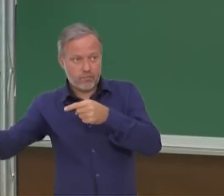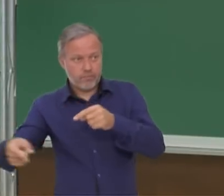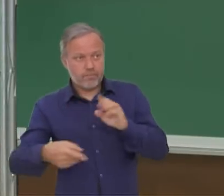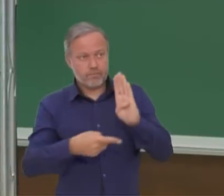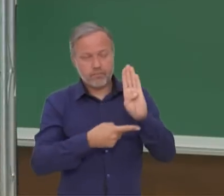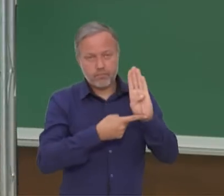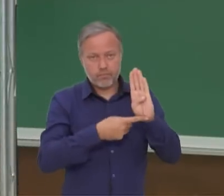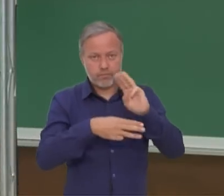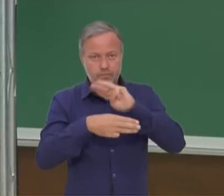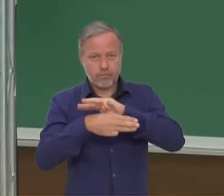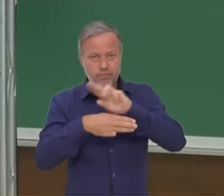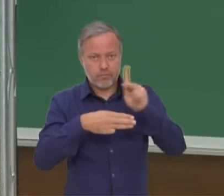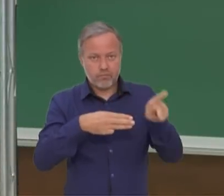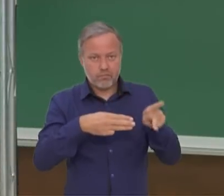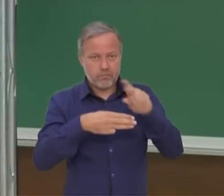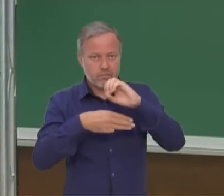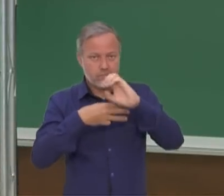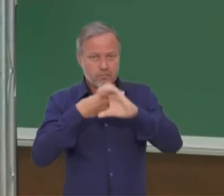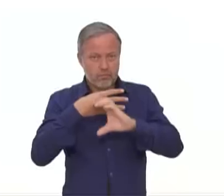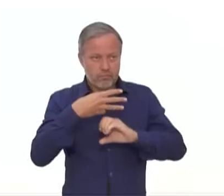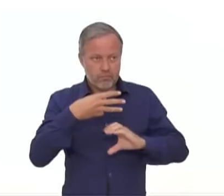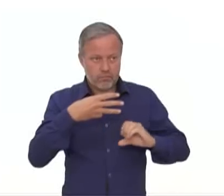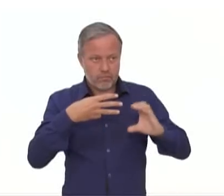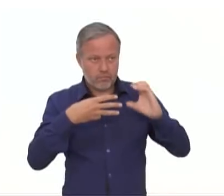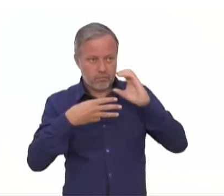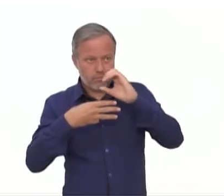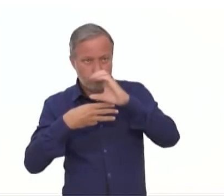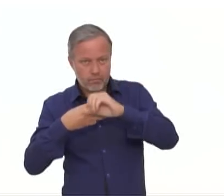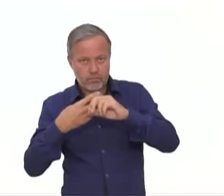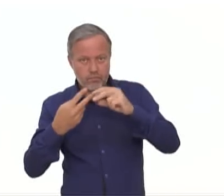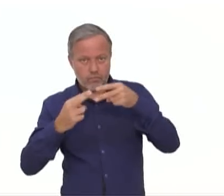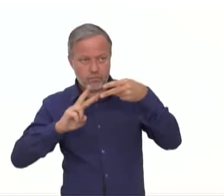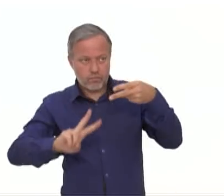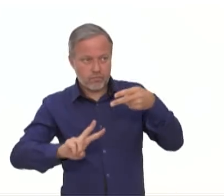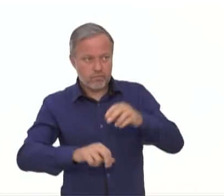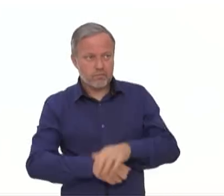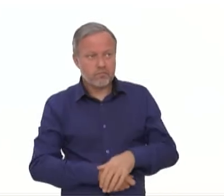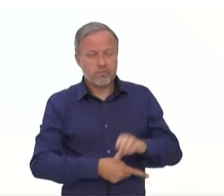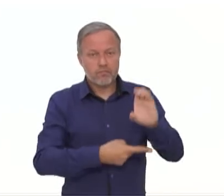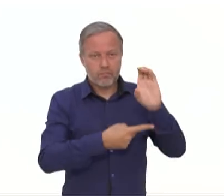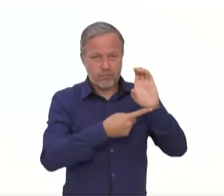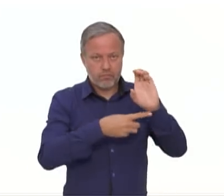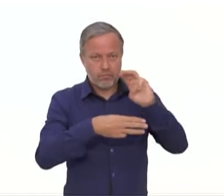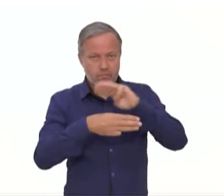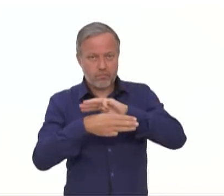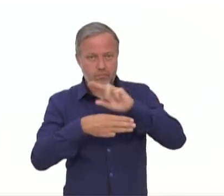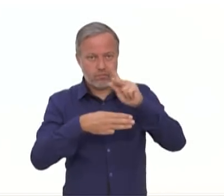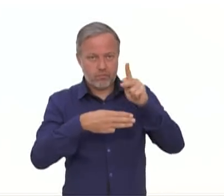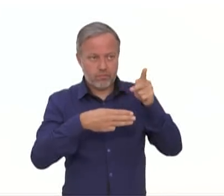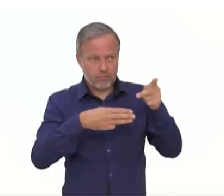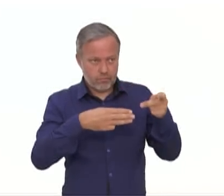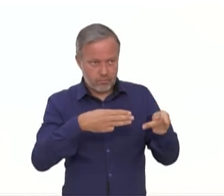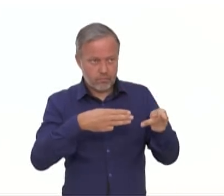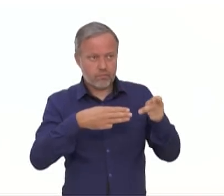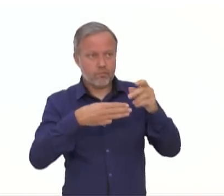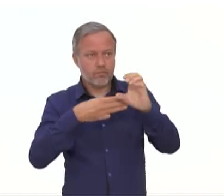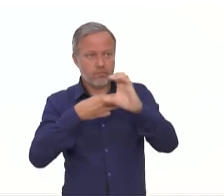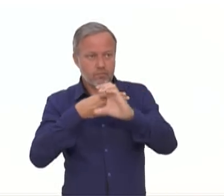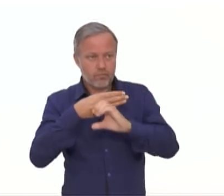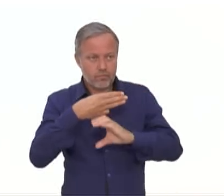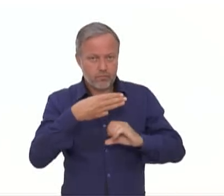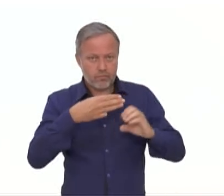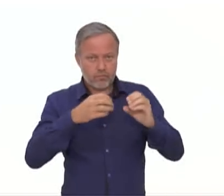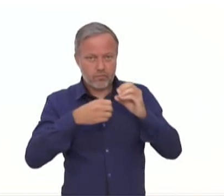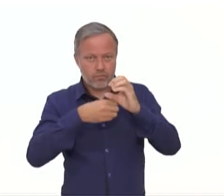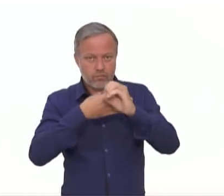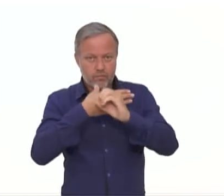plasmática, organelas e material hereditário. Letra C, membrana plasmática, citoplasma e organelas. Ou letra